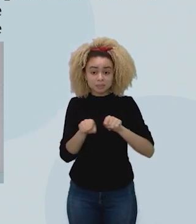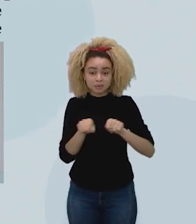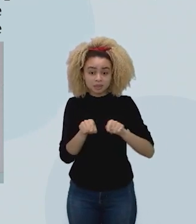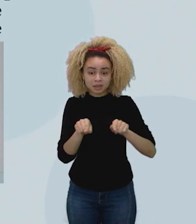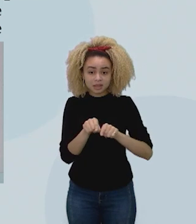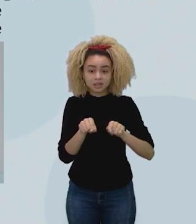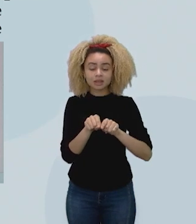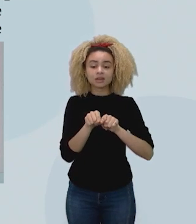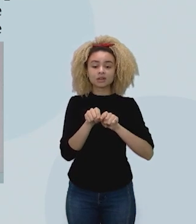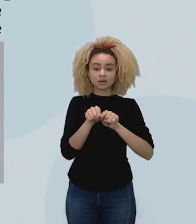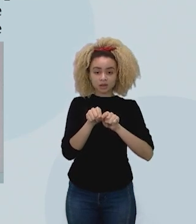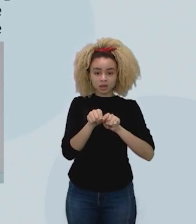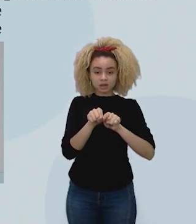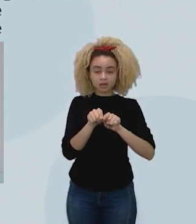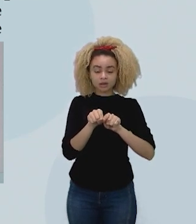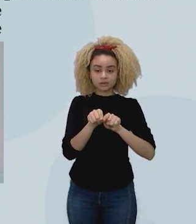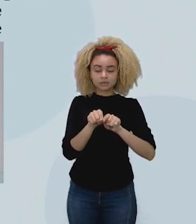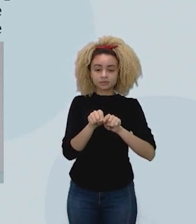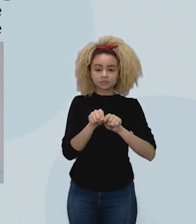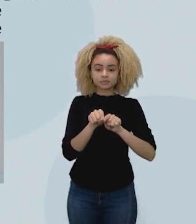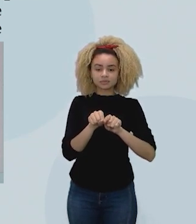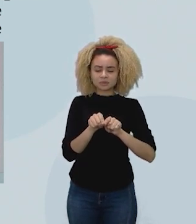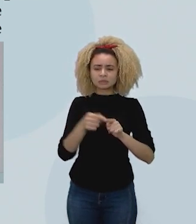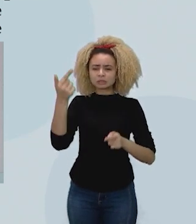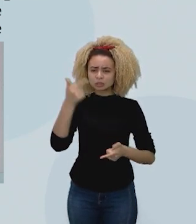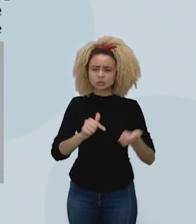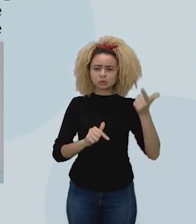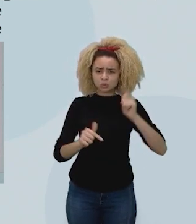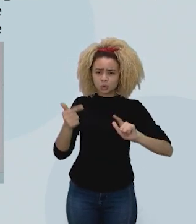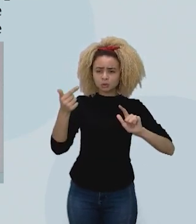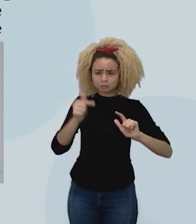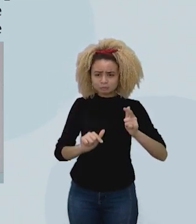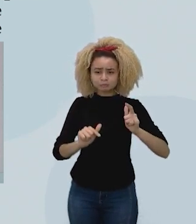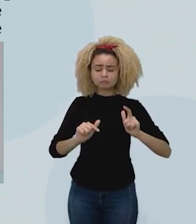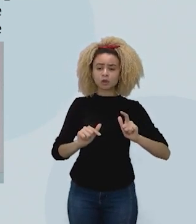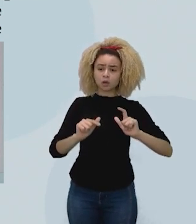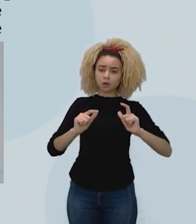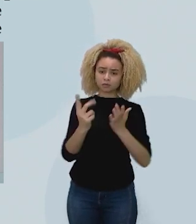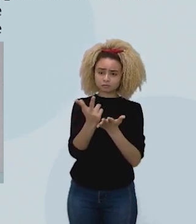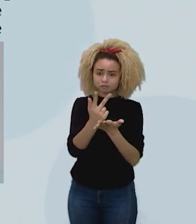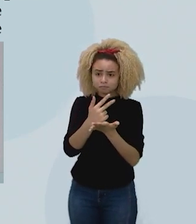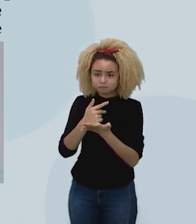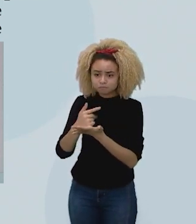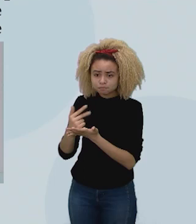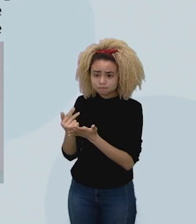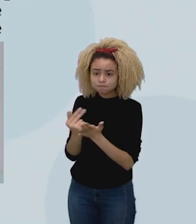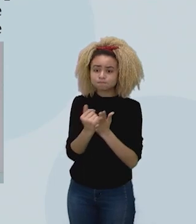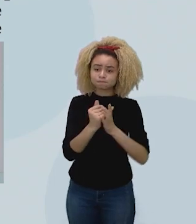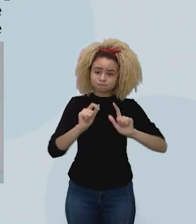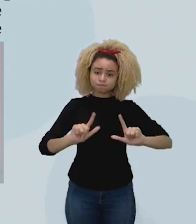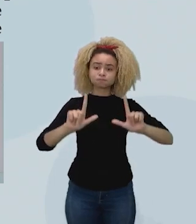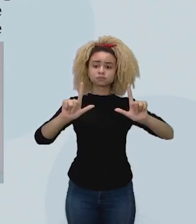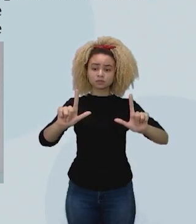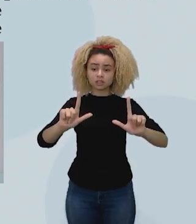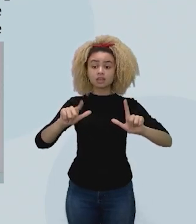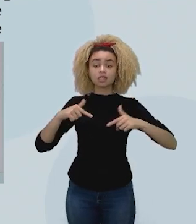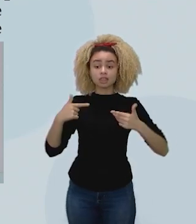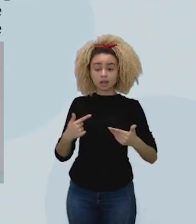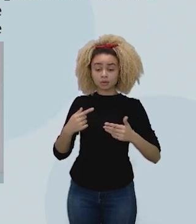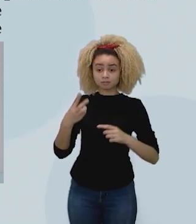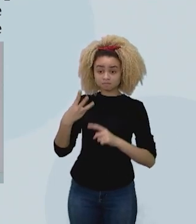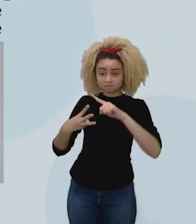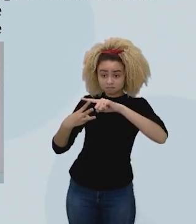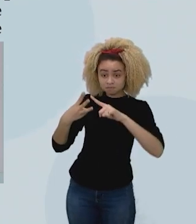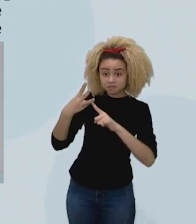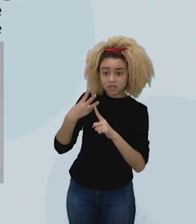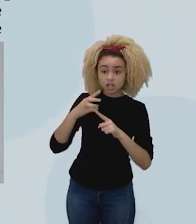também pega essa questão da repetição de imagens numa mesma obra. Então você vê que são 3 latas de sopa igual, elas